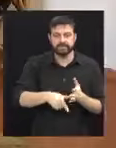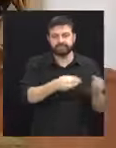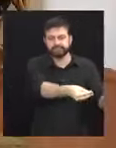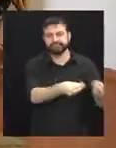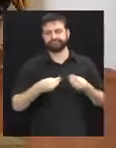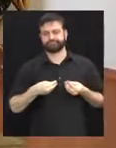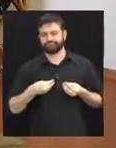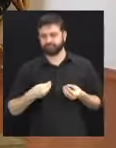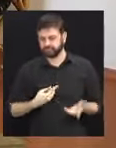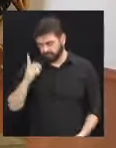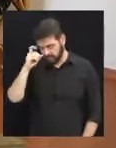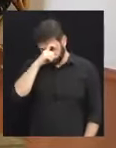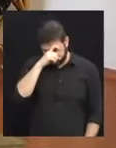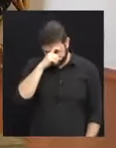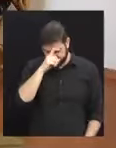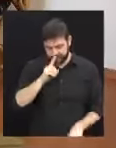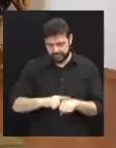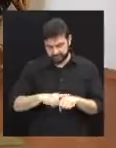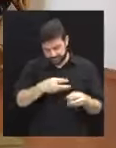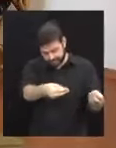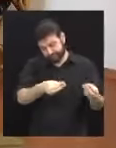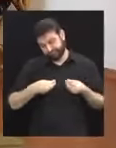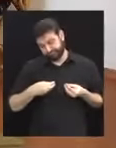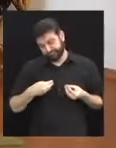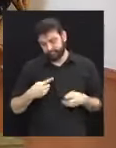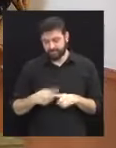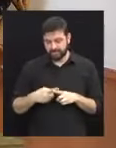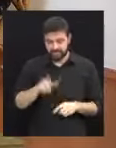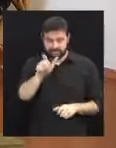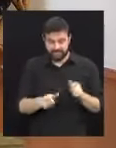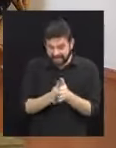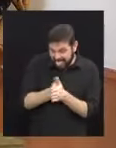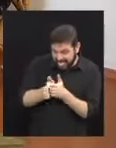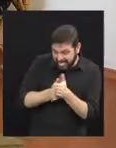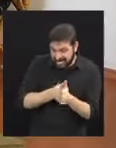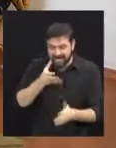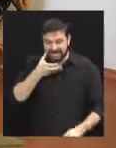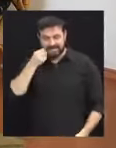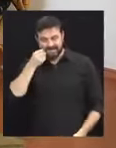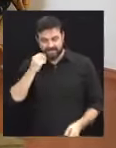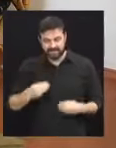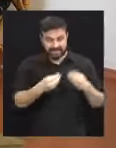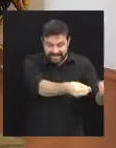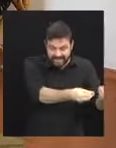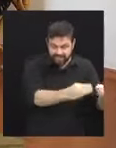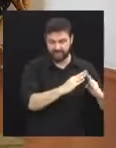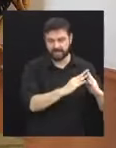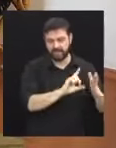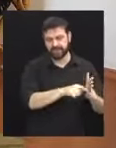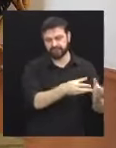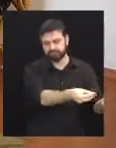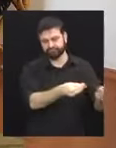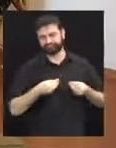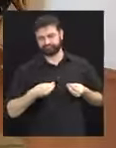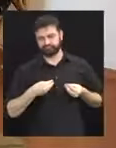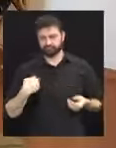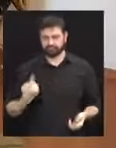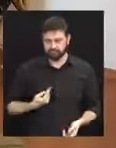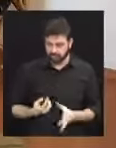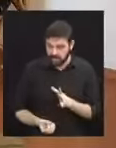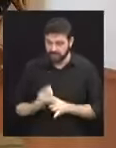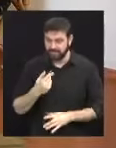devolução. Difícil lidar com devolução, né? Mas acontece. É difícil, mas nós preferimos muito que isso aconteça. Porque às vezes a